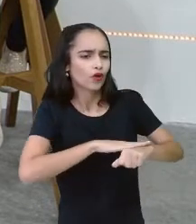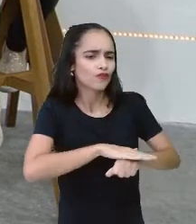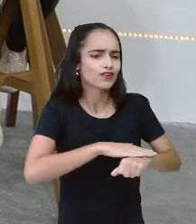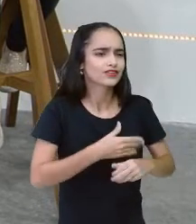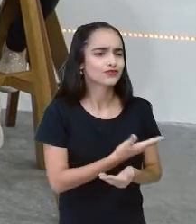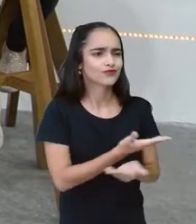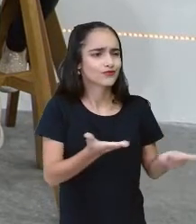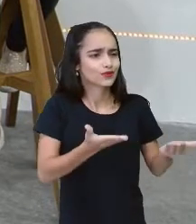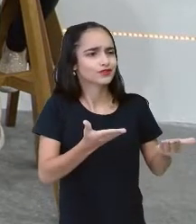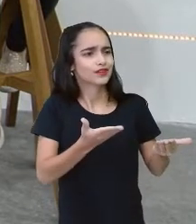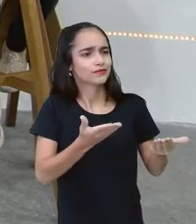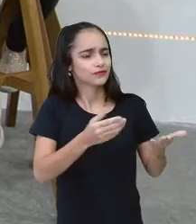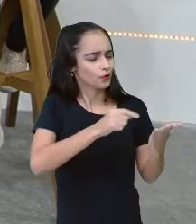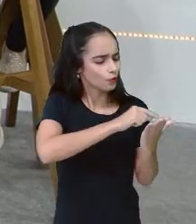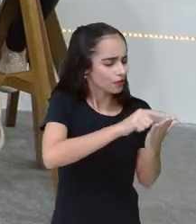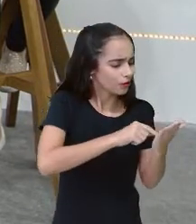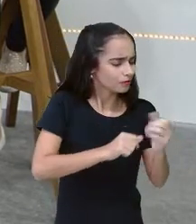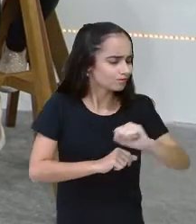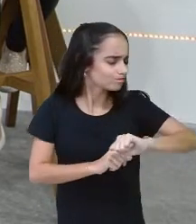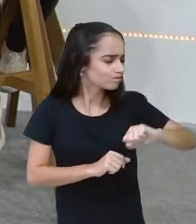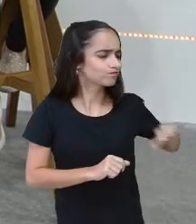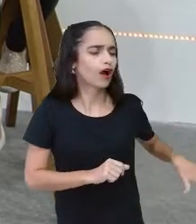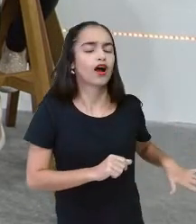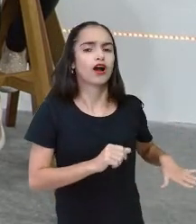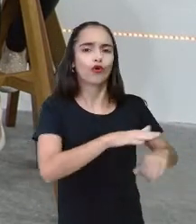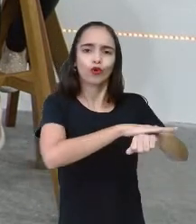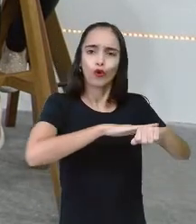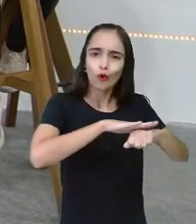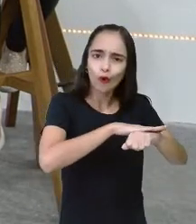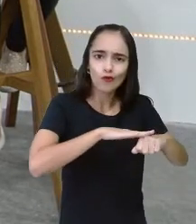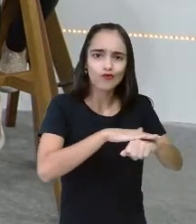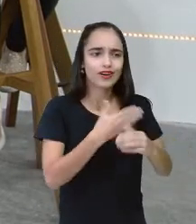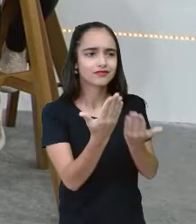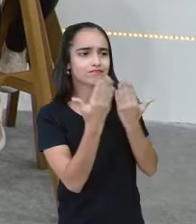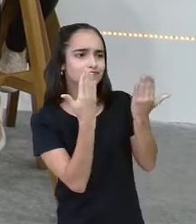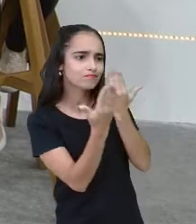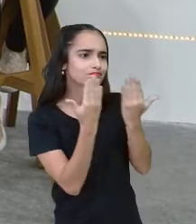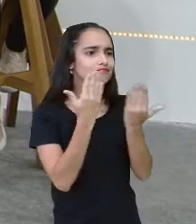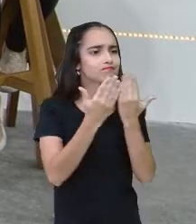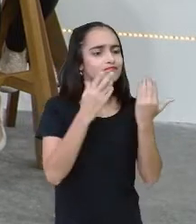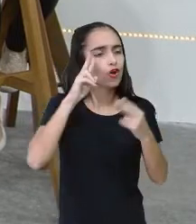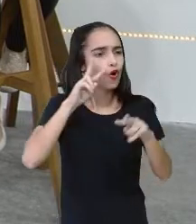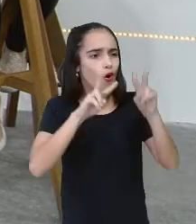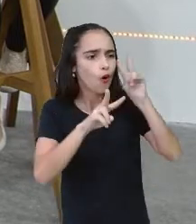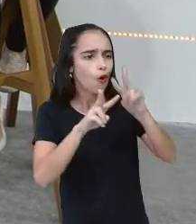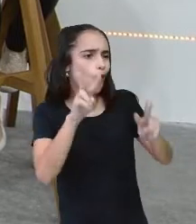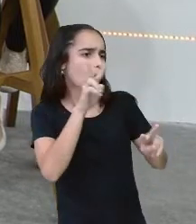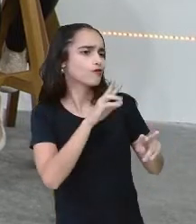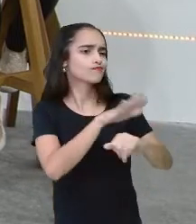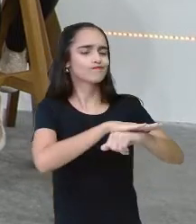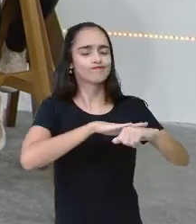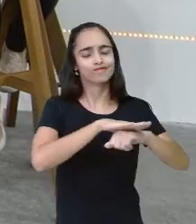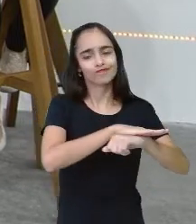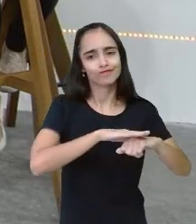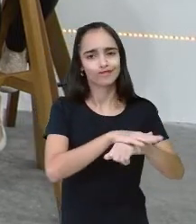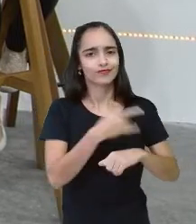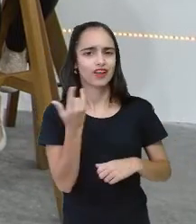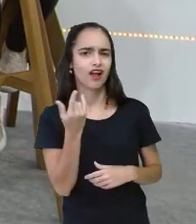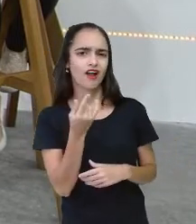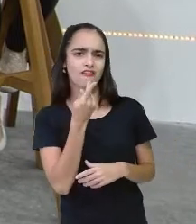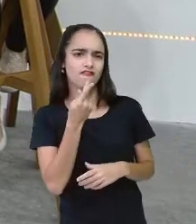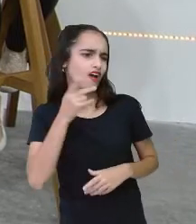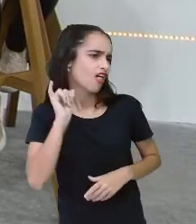avó, solta o celular. Esquece um pouquinho isso, Esquece, gente. Olha nos olhos, conversa, fala que